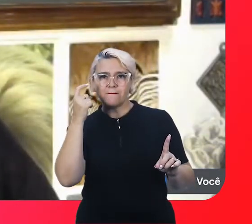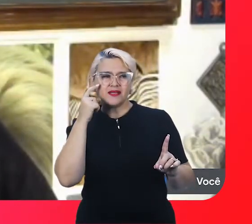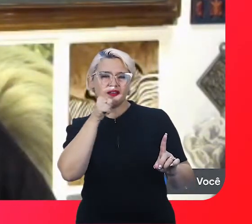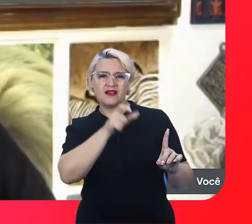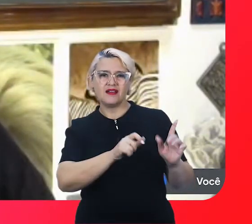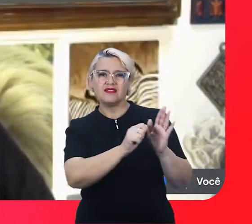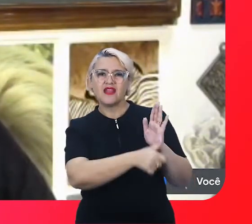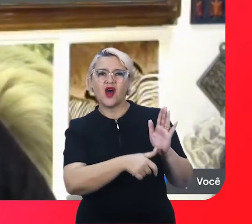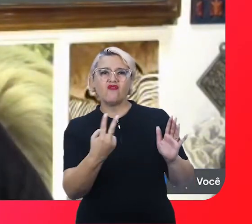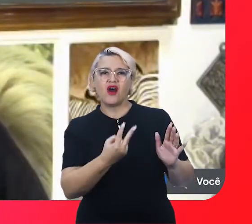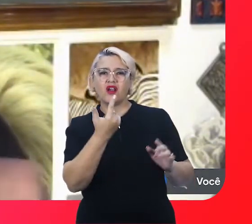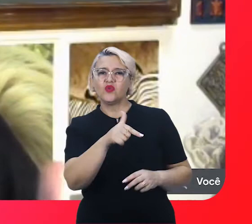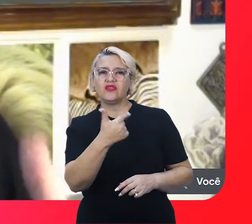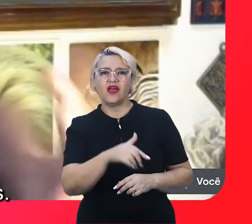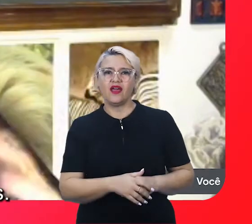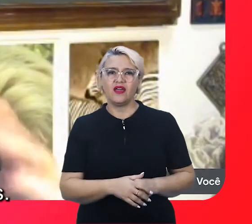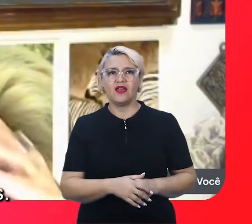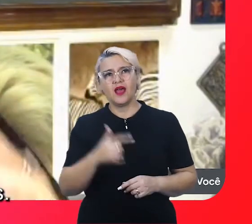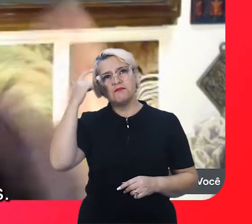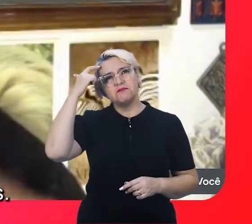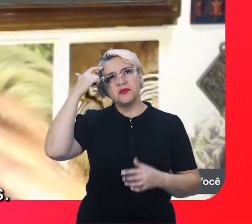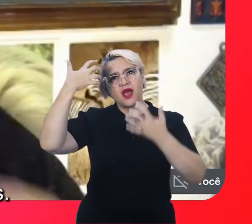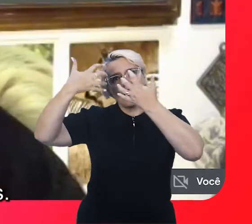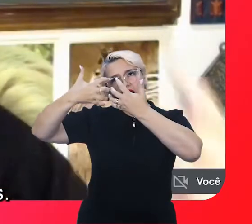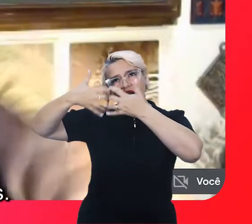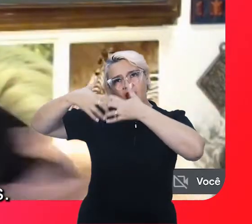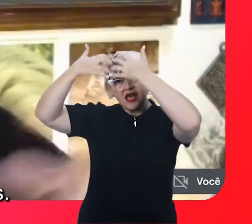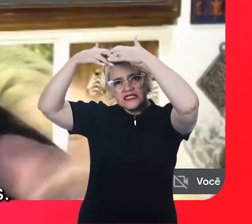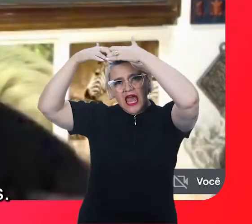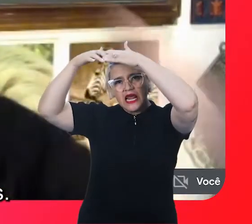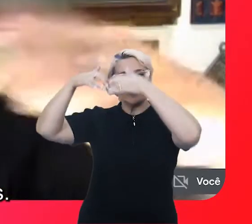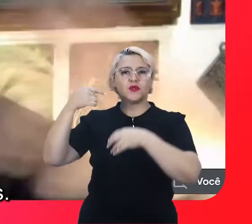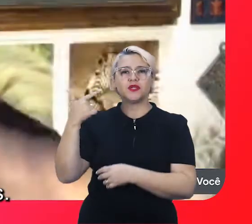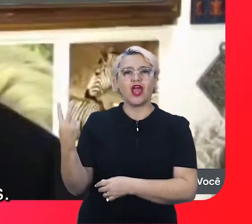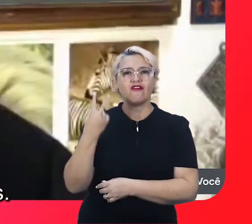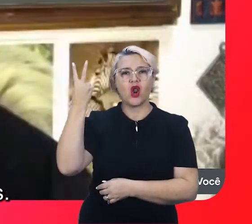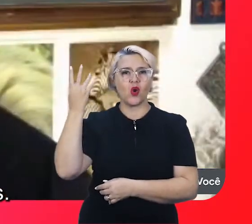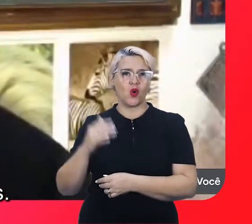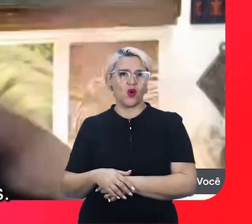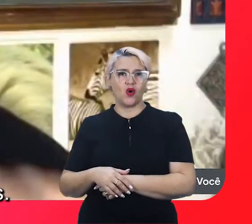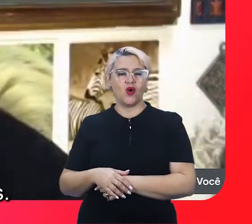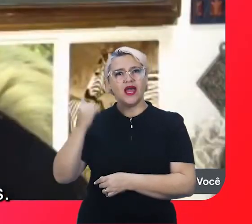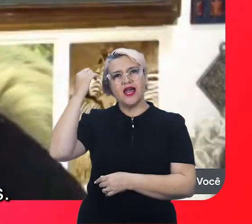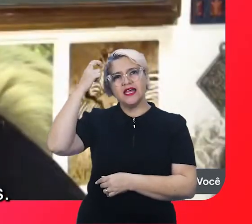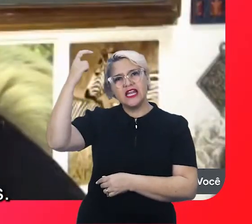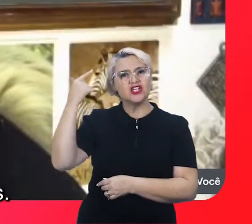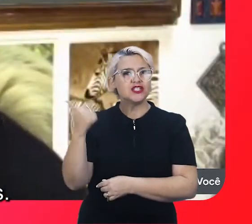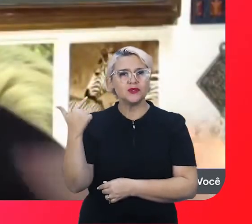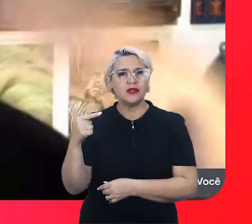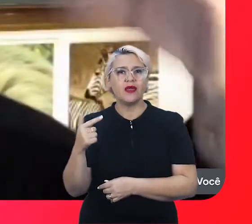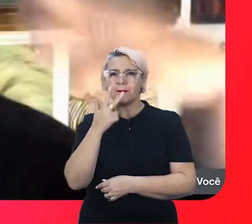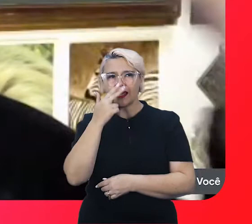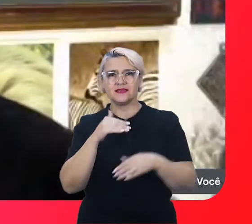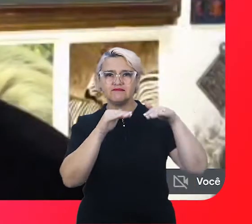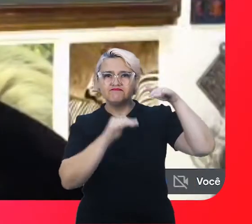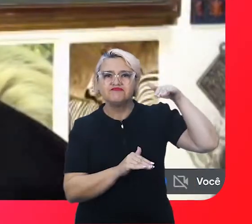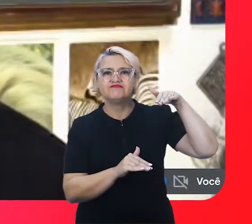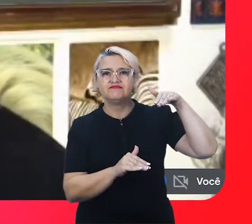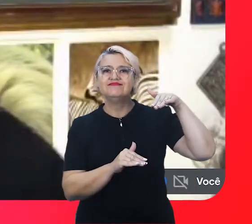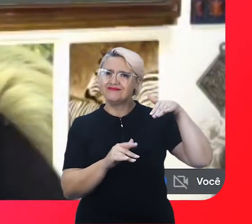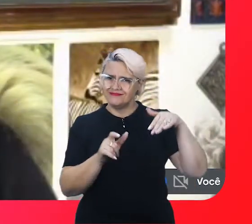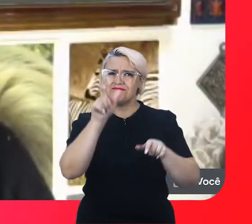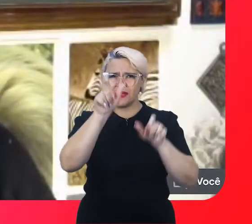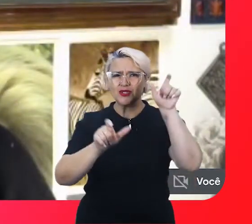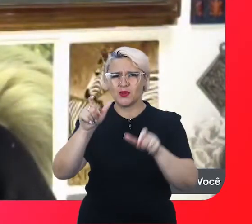que Sim. acham que o seu cérebro vale. Se o seu intelecto vale menos, você também vale menos. É o pensamento,